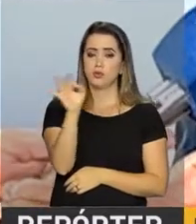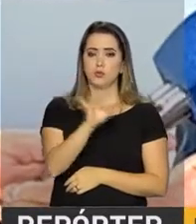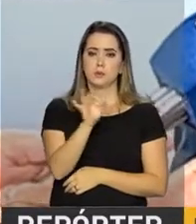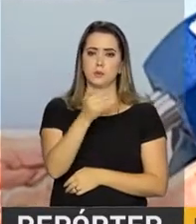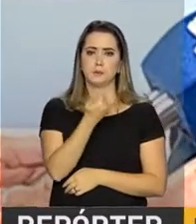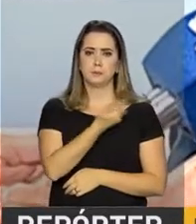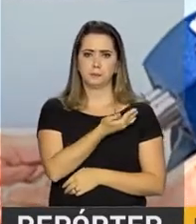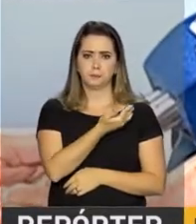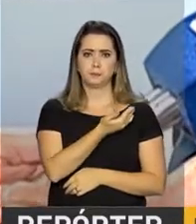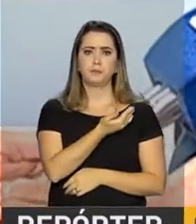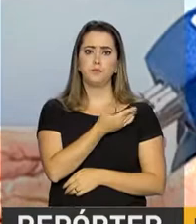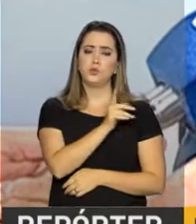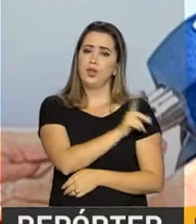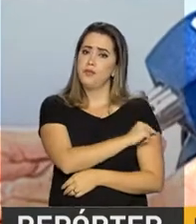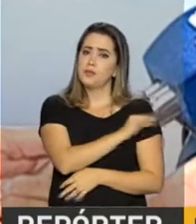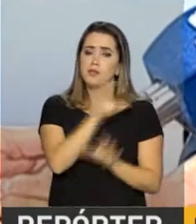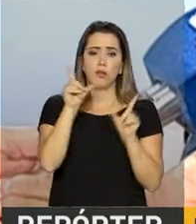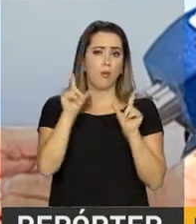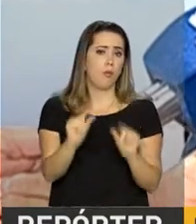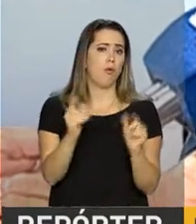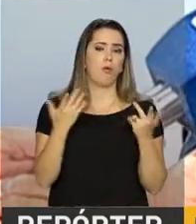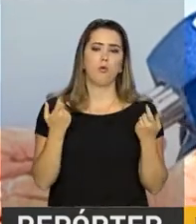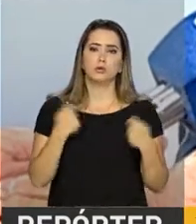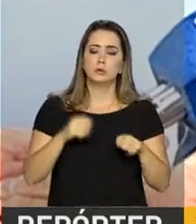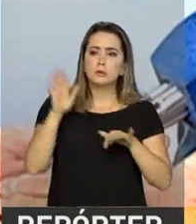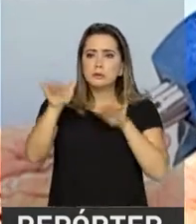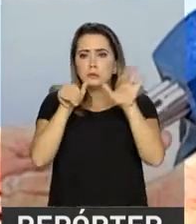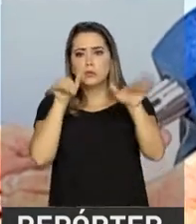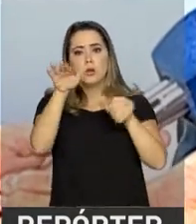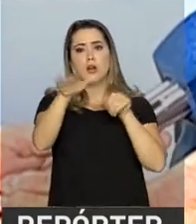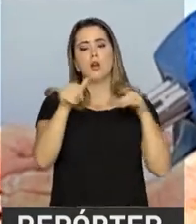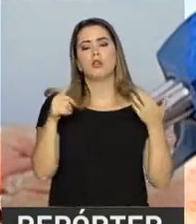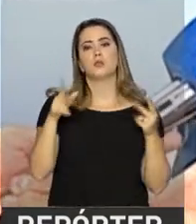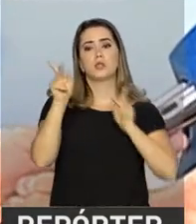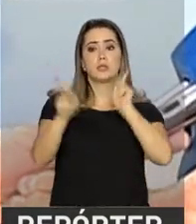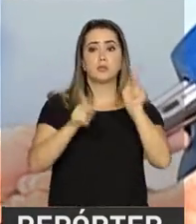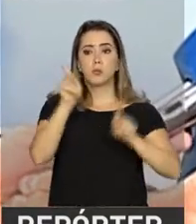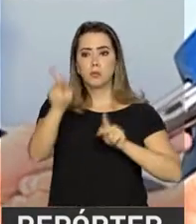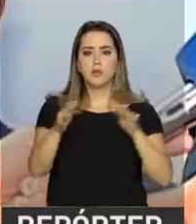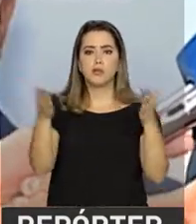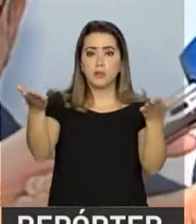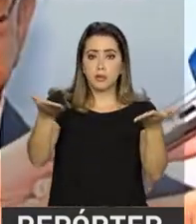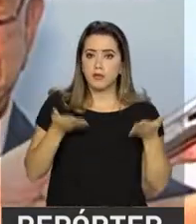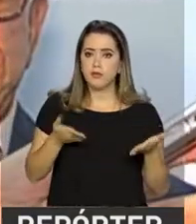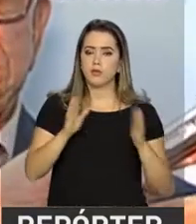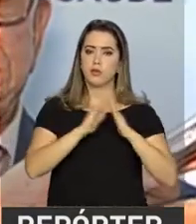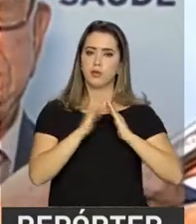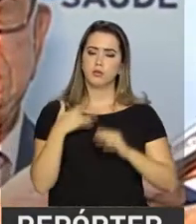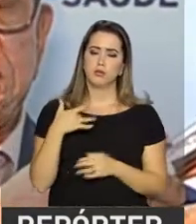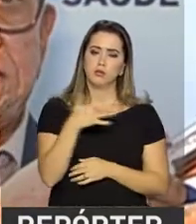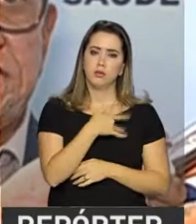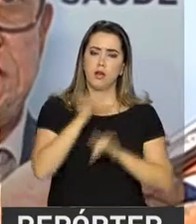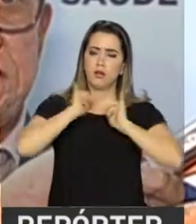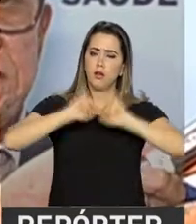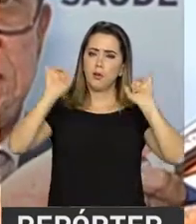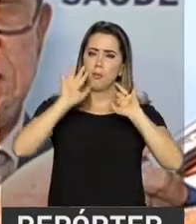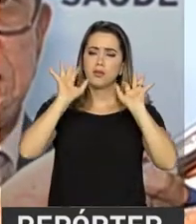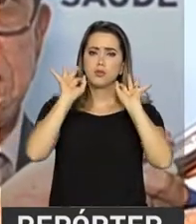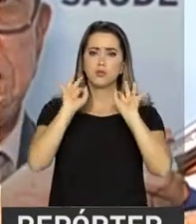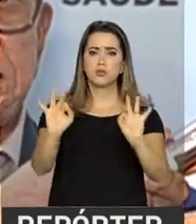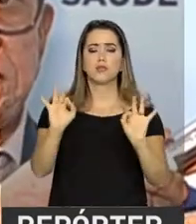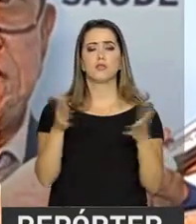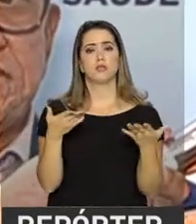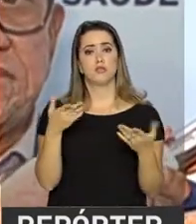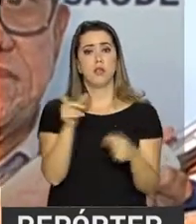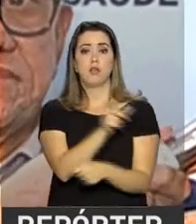baixa nós estamos fazendo um apelo à população que compareça à unidade de saúde a campanha está pronta